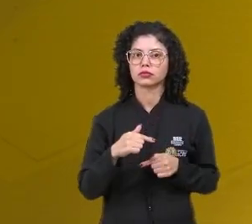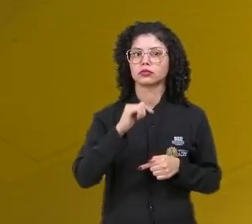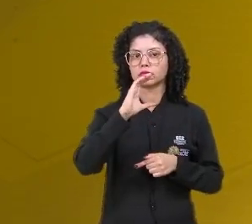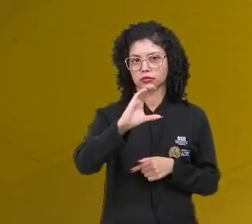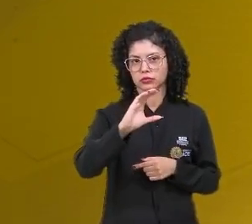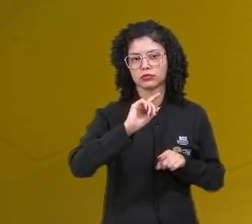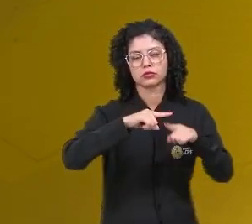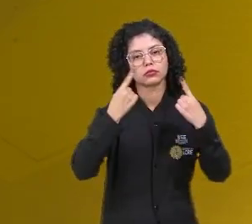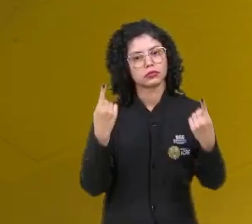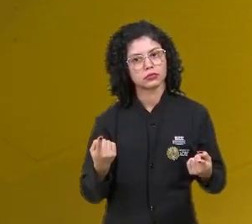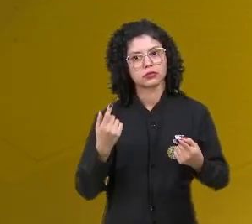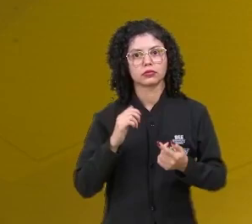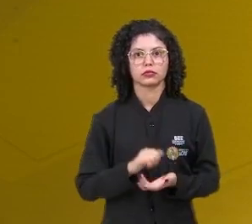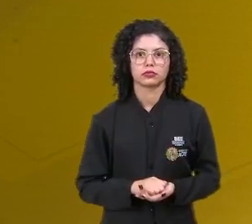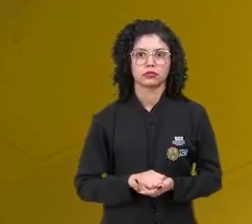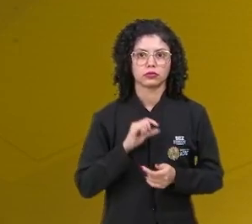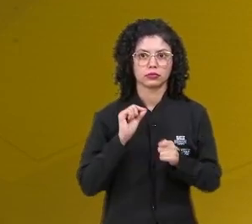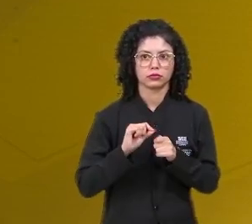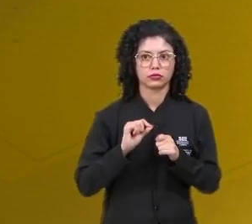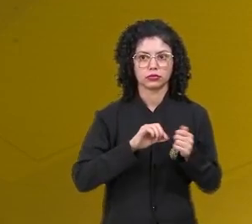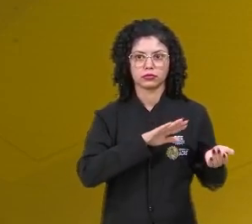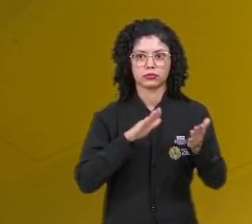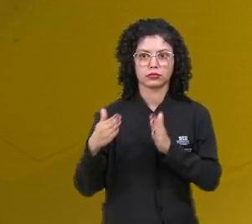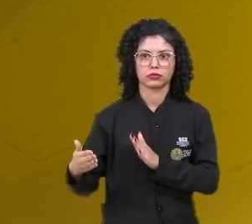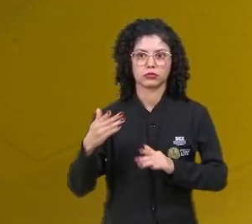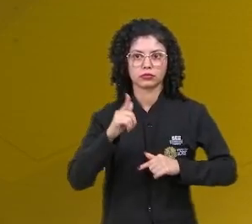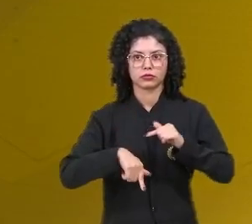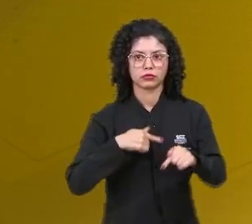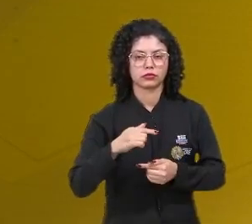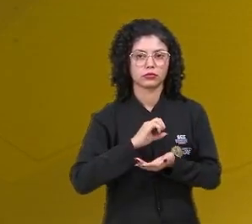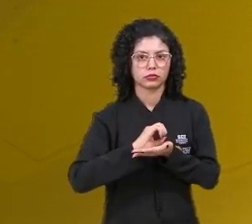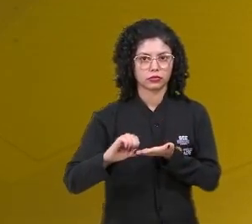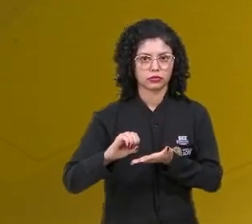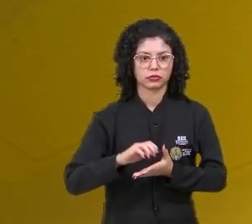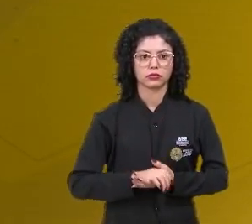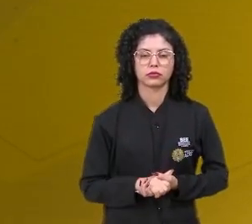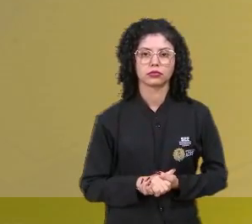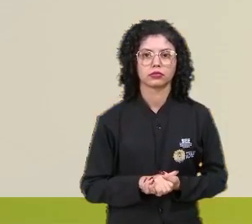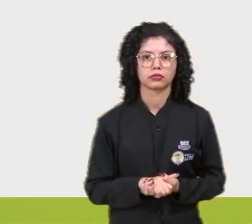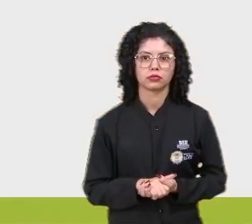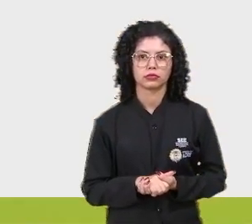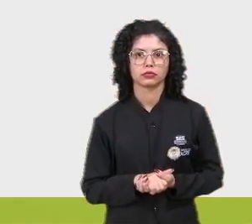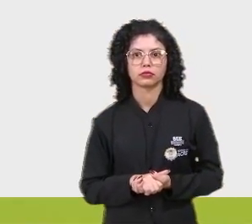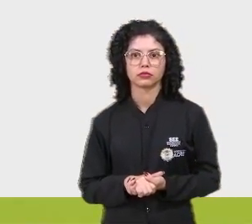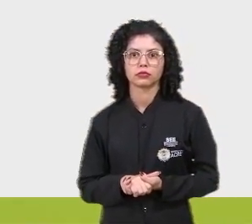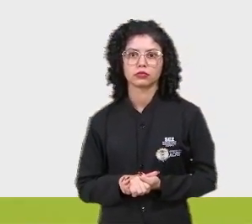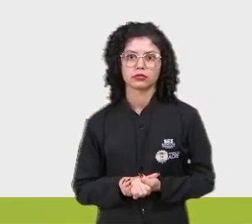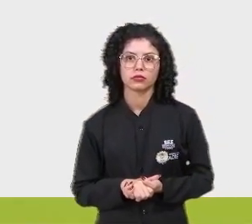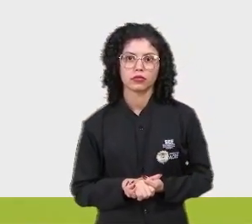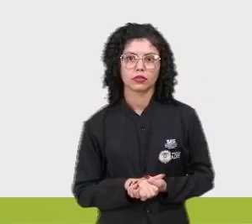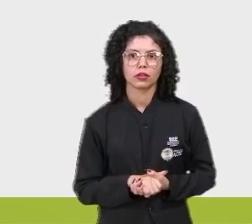carbono, porém ele não faz parte da química orgânica.